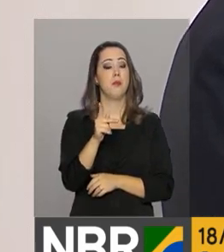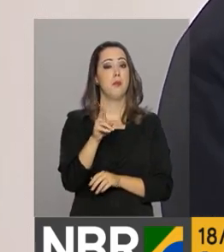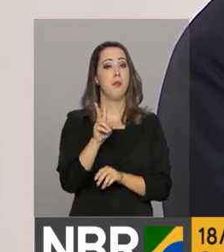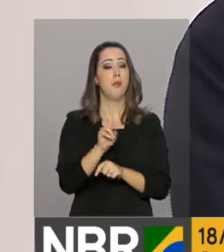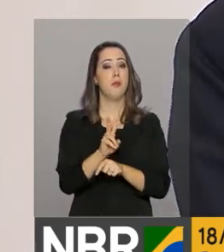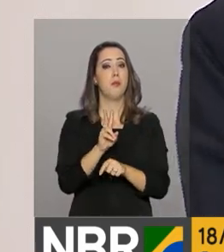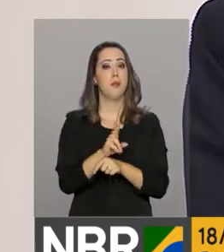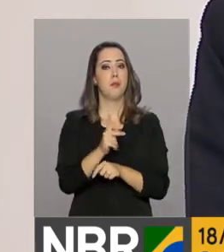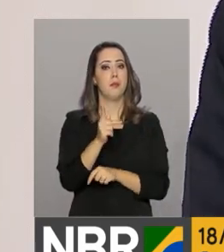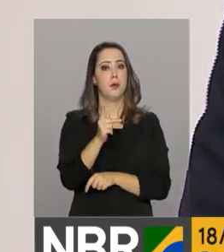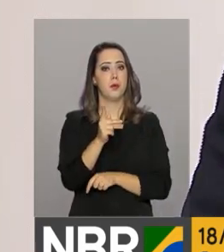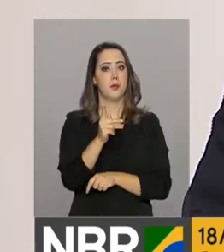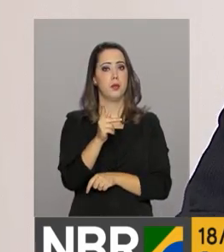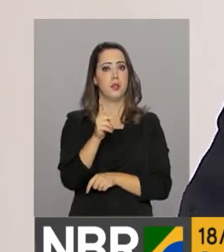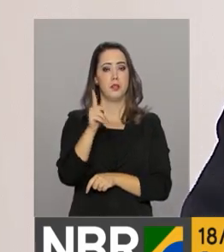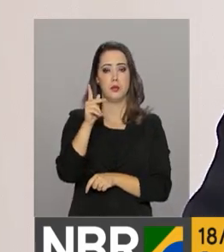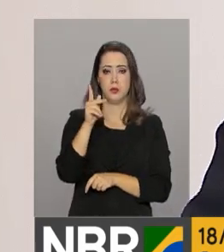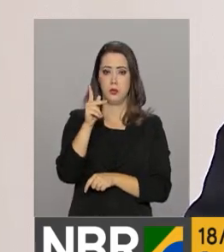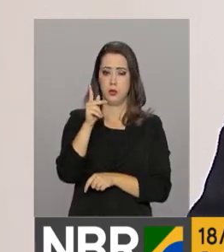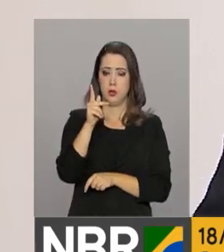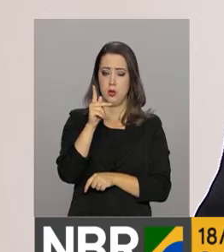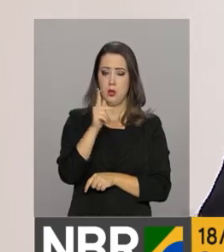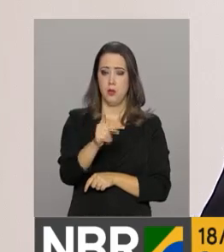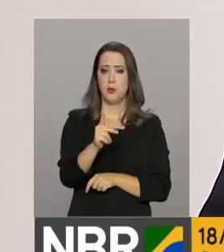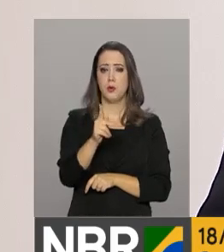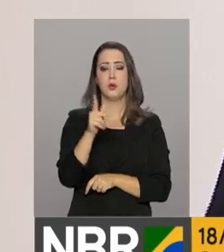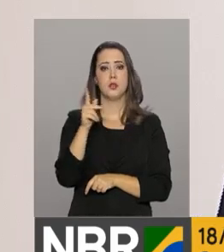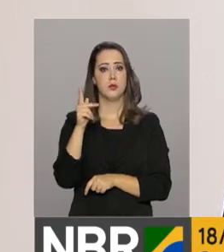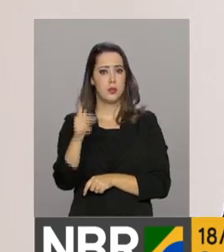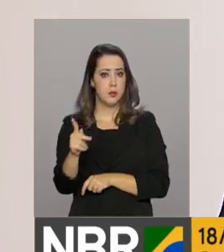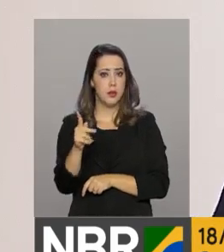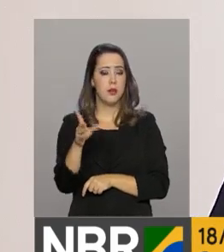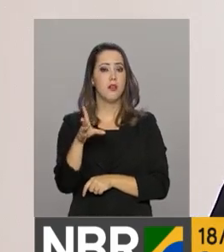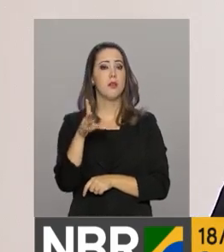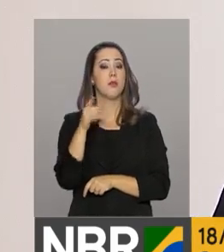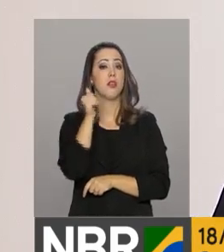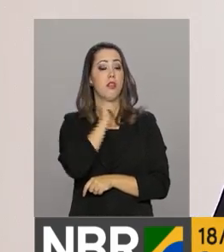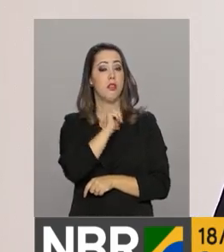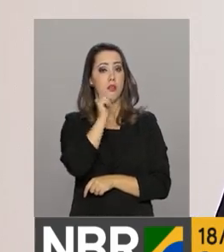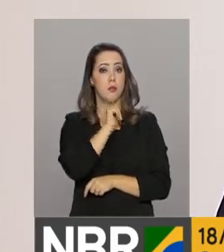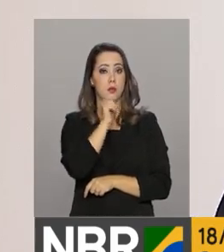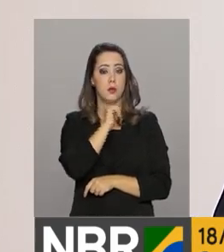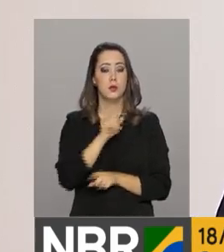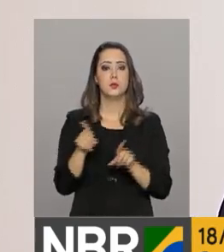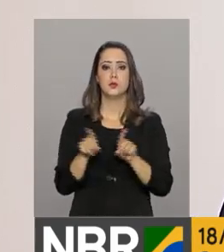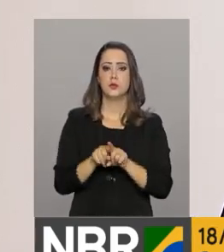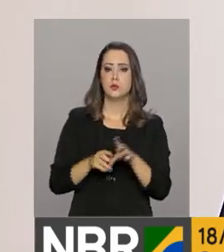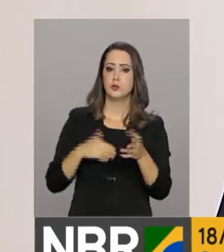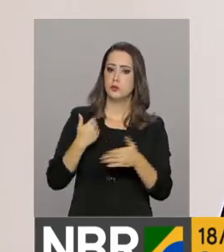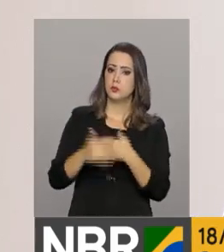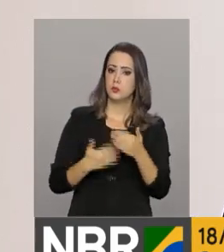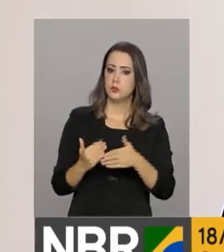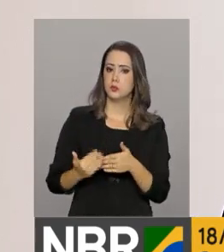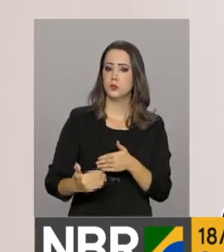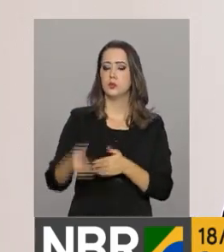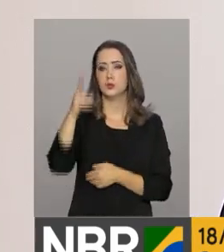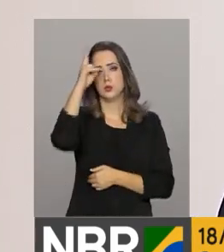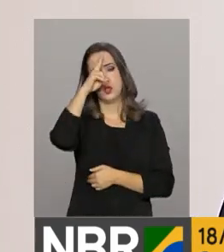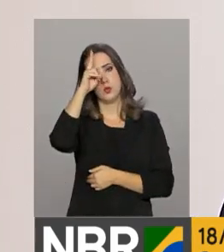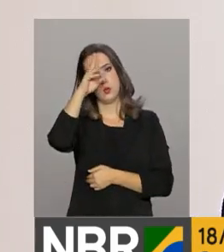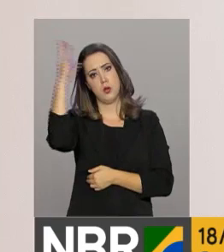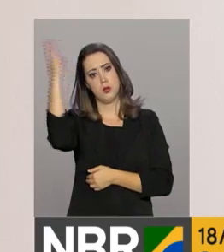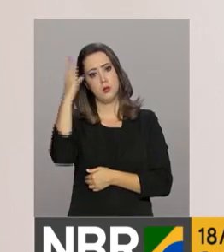assim como coloquei uma deputada no colégio de vida existe um movimento portanto como tudo que acontece historicamente do